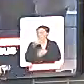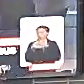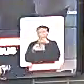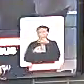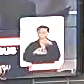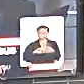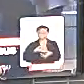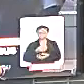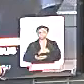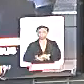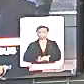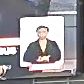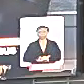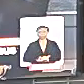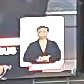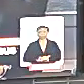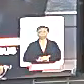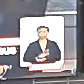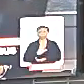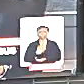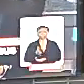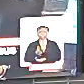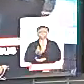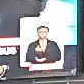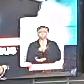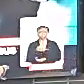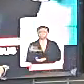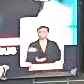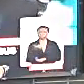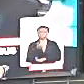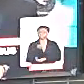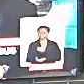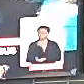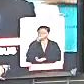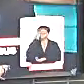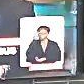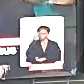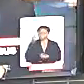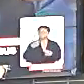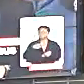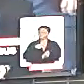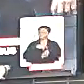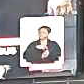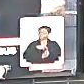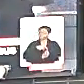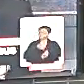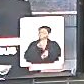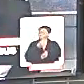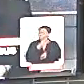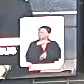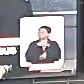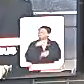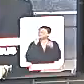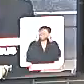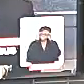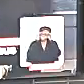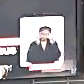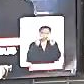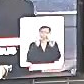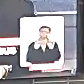nós temos 17 inscritos Então nós vamos ter que cumprir a risca esses 3 minutos ok pessoal o